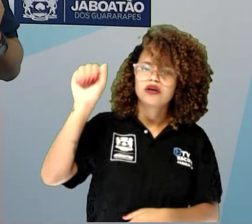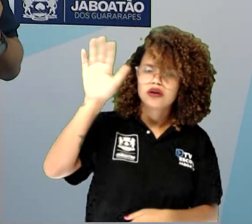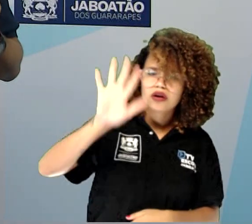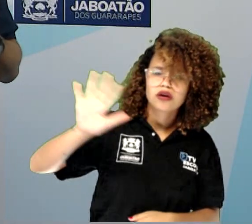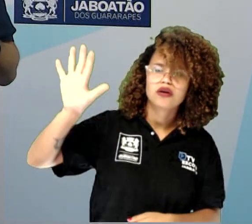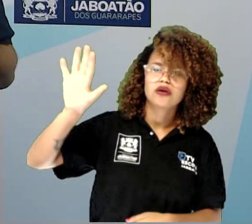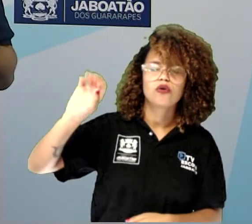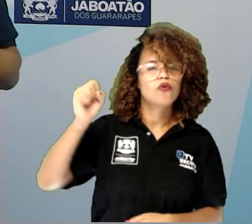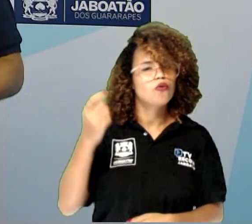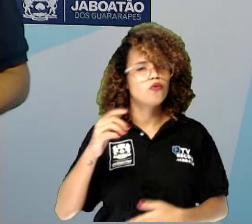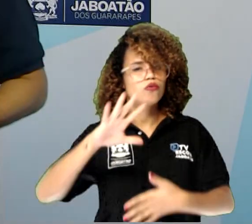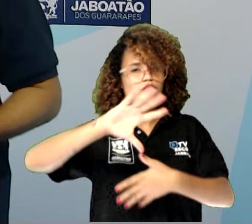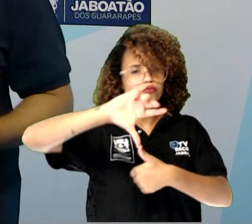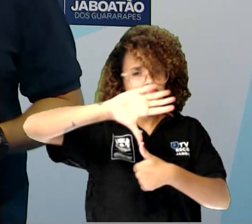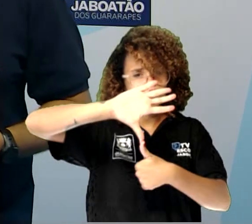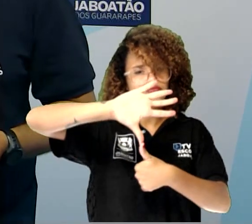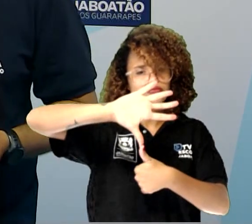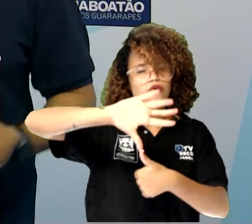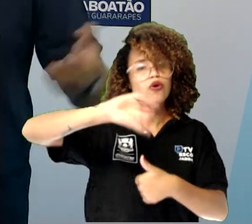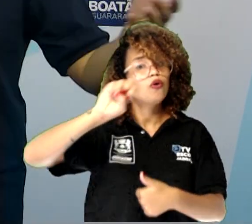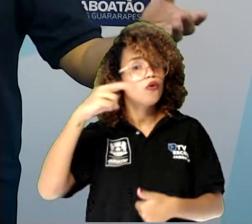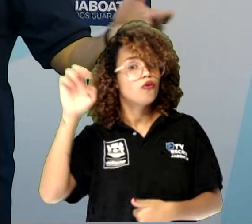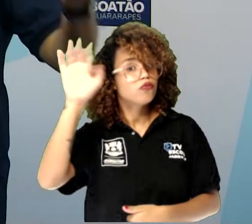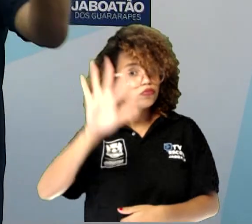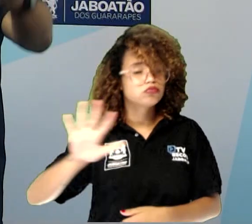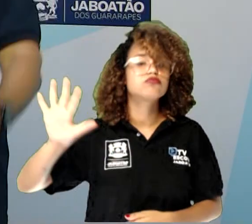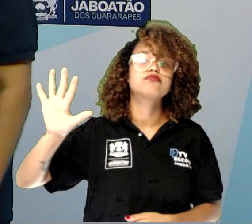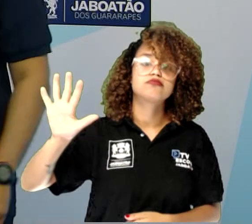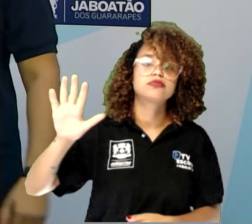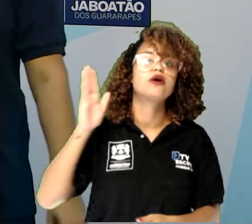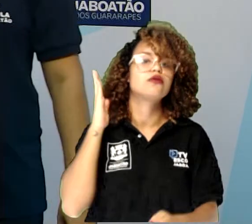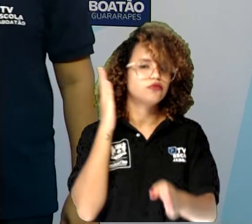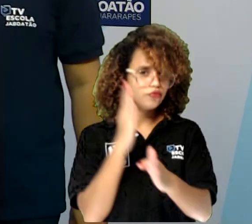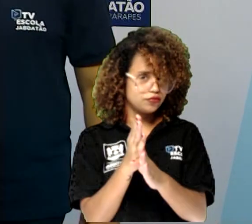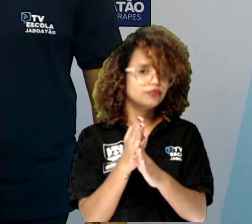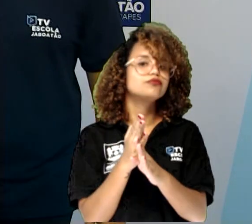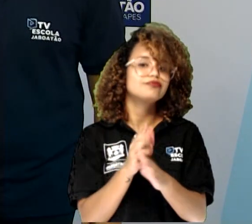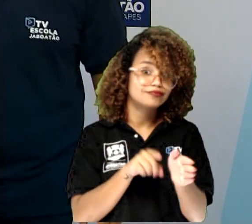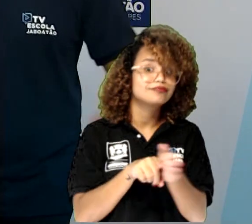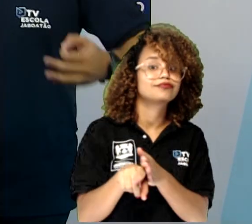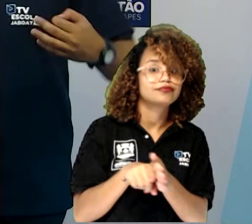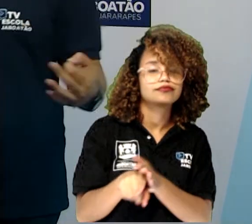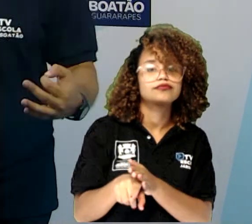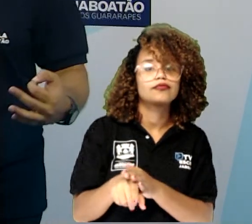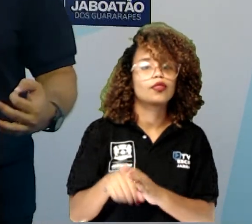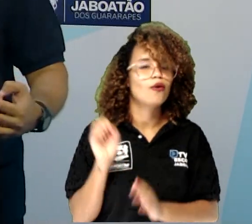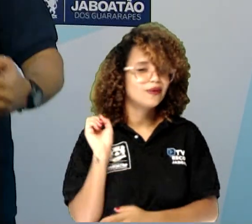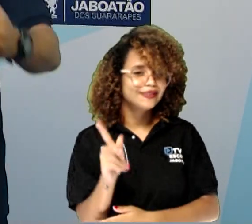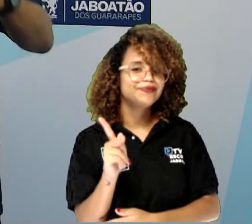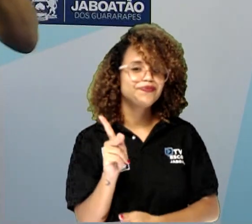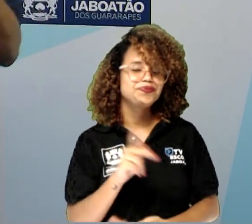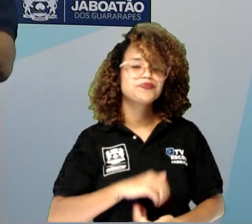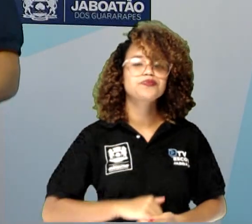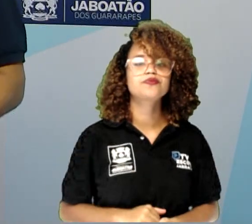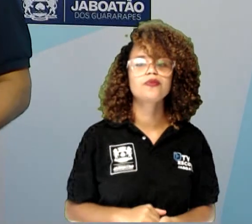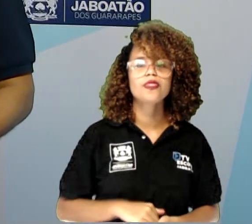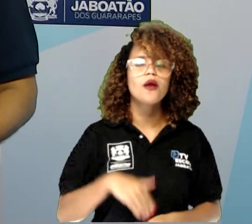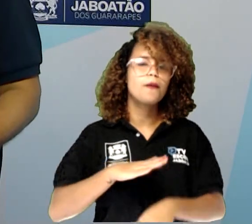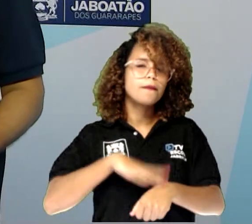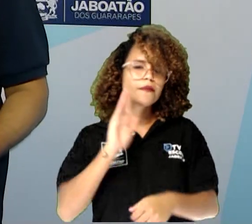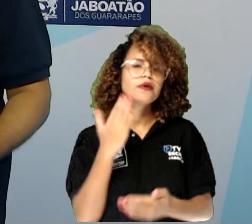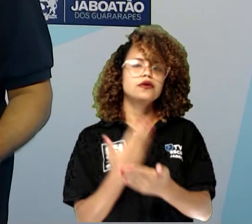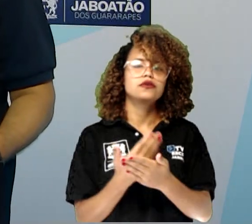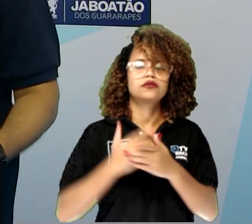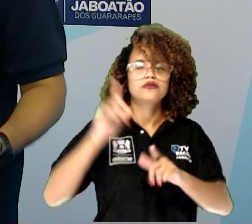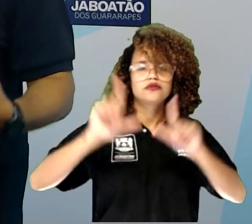da América do Sul? Será que continuam sendo da Europa? Vamos descobrir através dessa pesquisa. Beleza? Essa é mais uma aula da